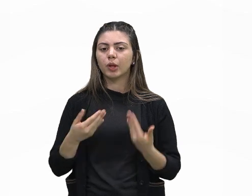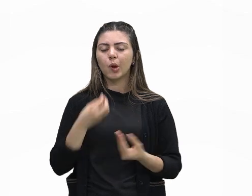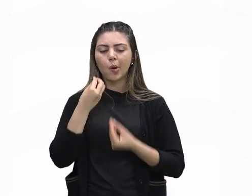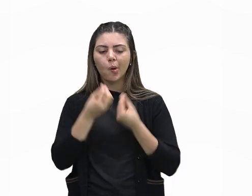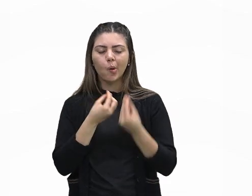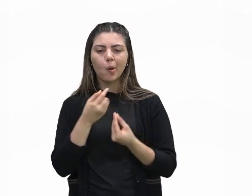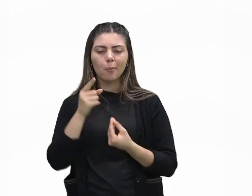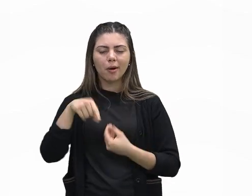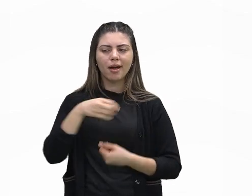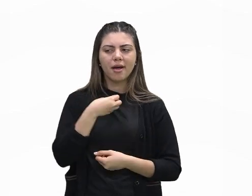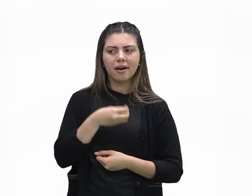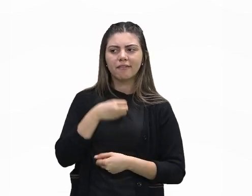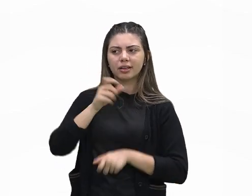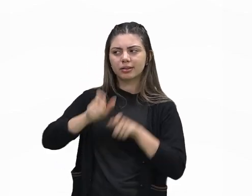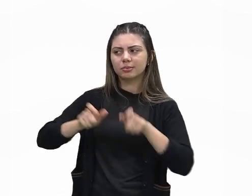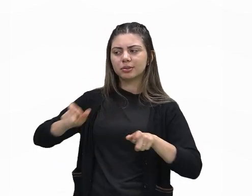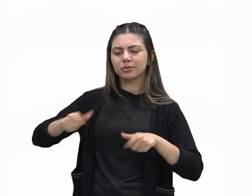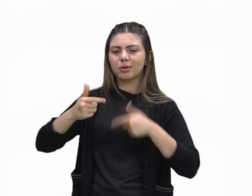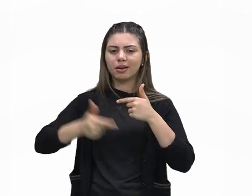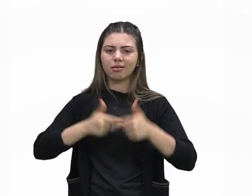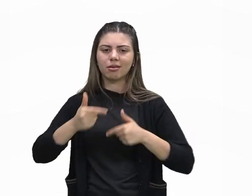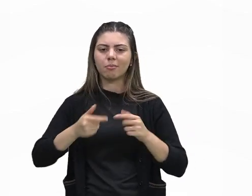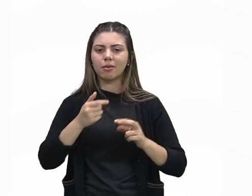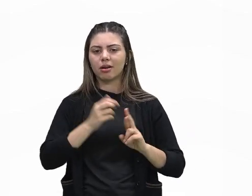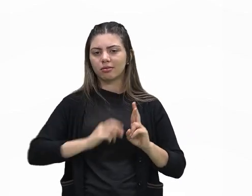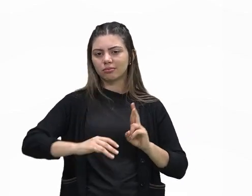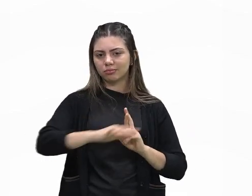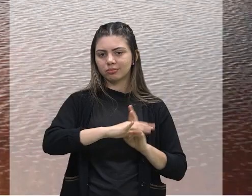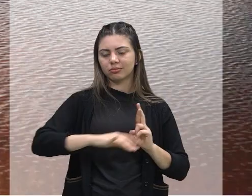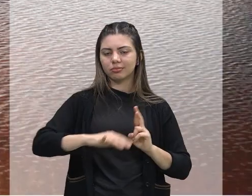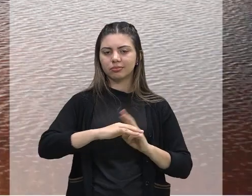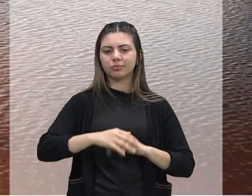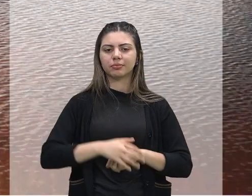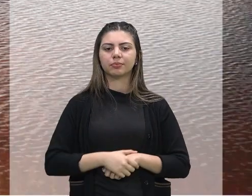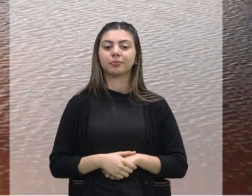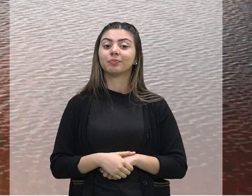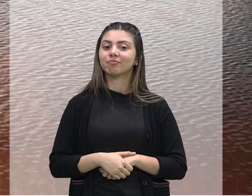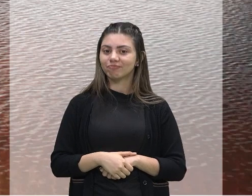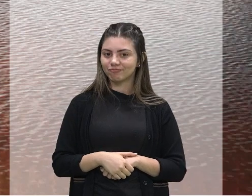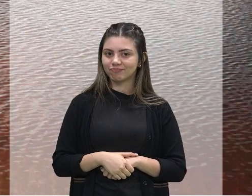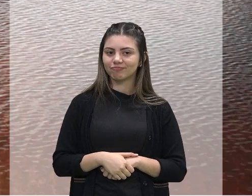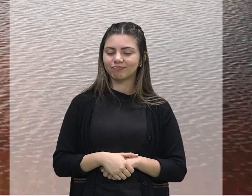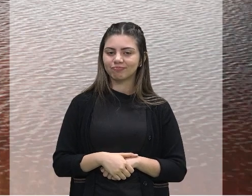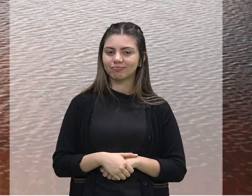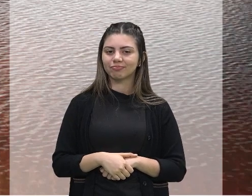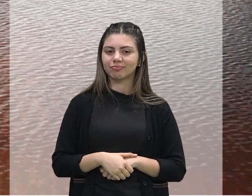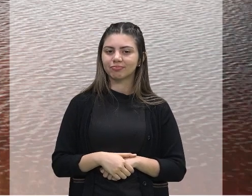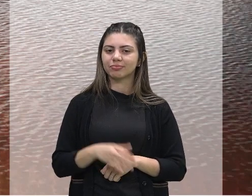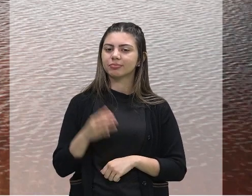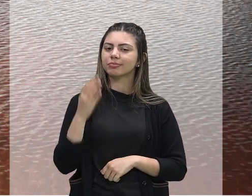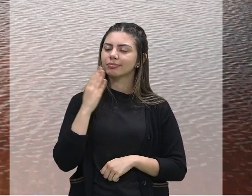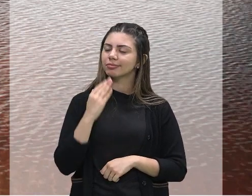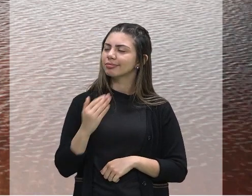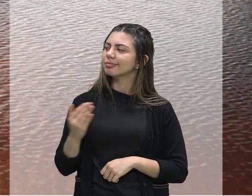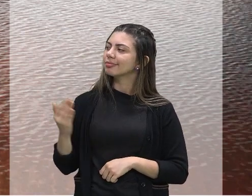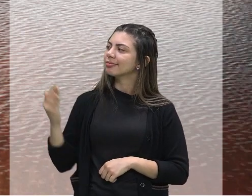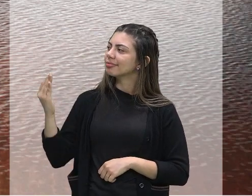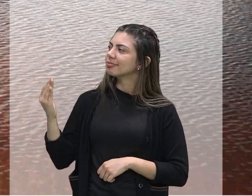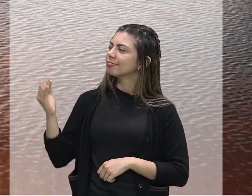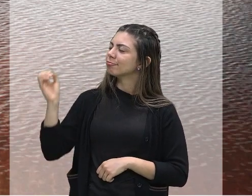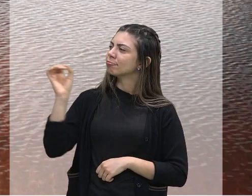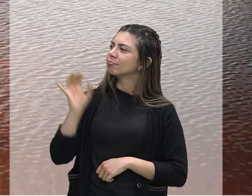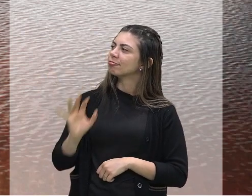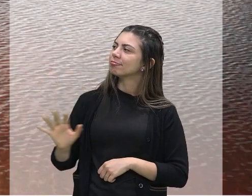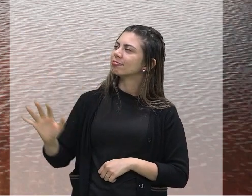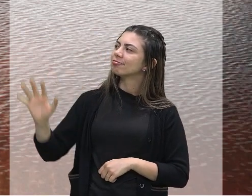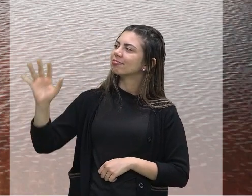estrutura, dessa vivência, né, do trabalhador ribeirinho. Então, vamos lá. O trabalhador ribeirinho, então, essa paisagem aqui já